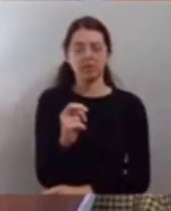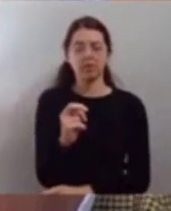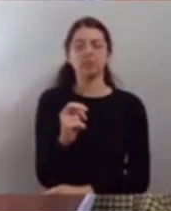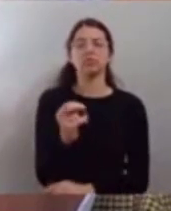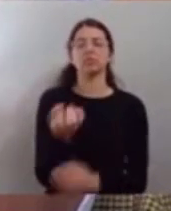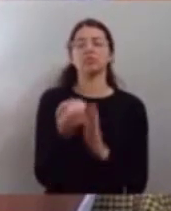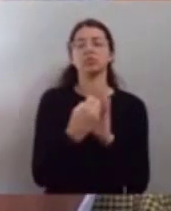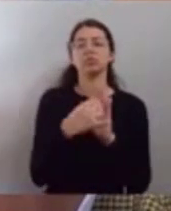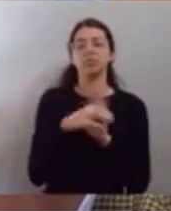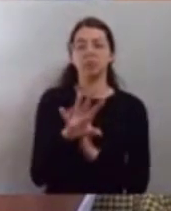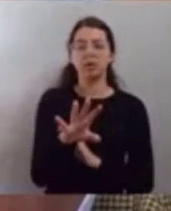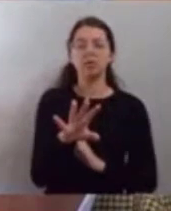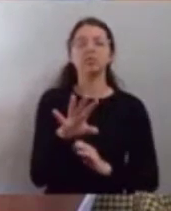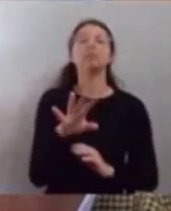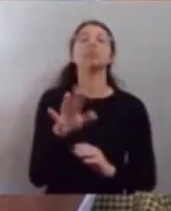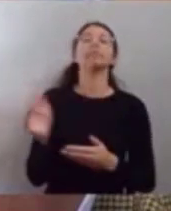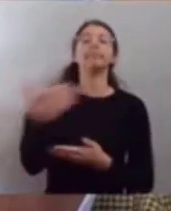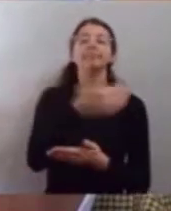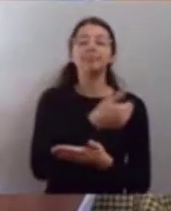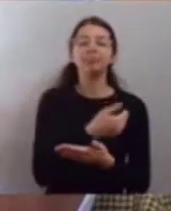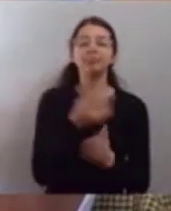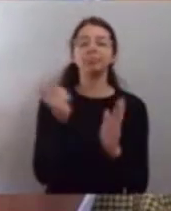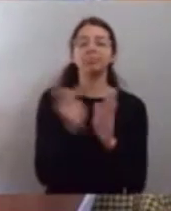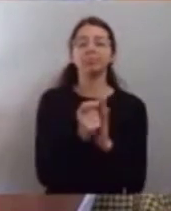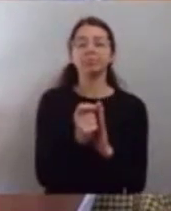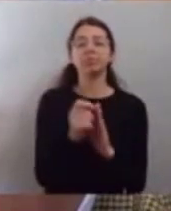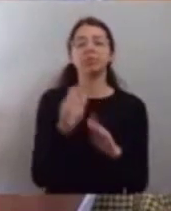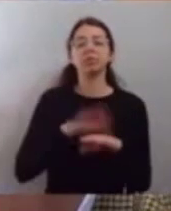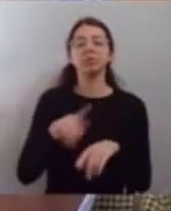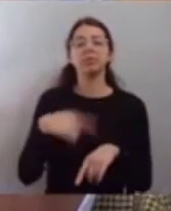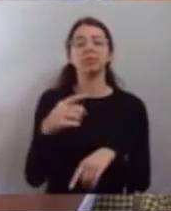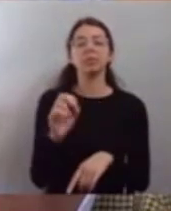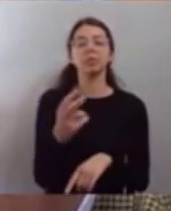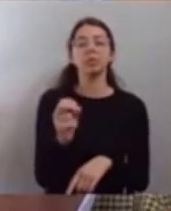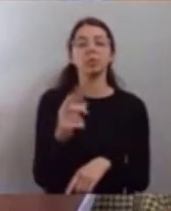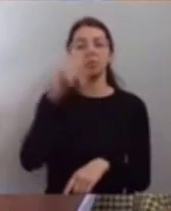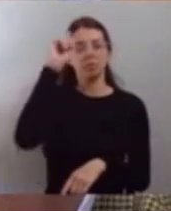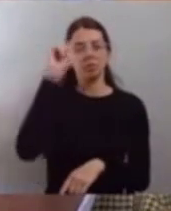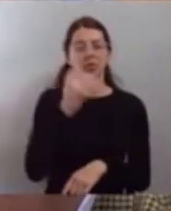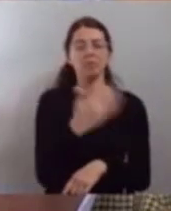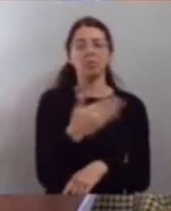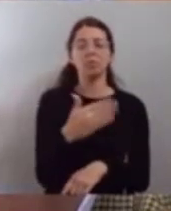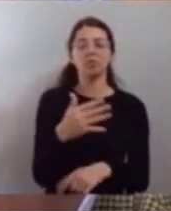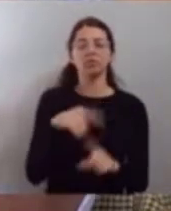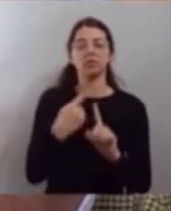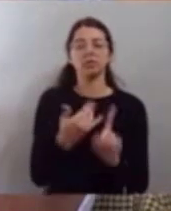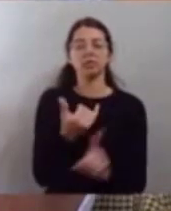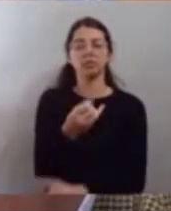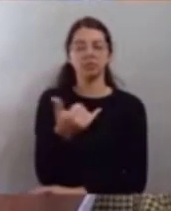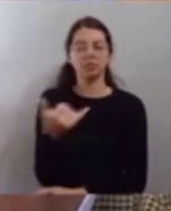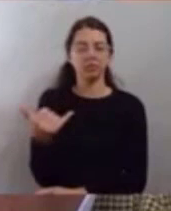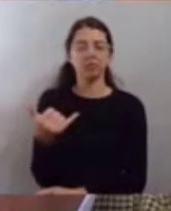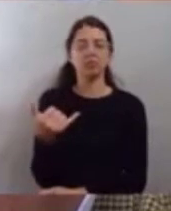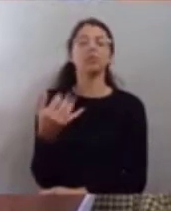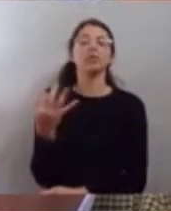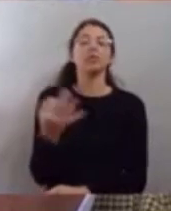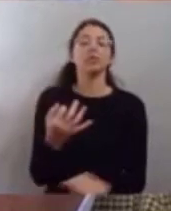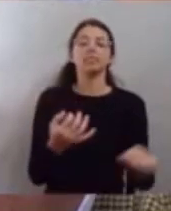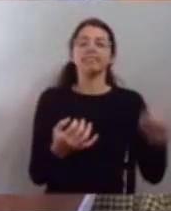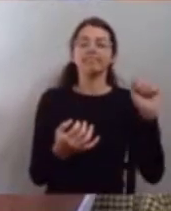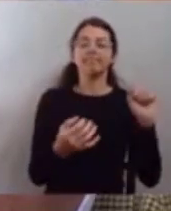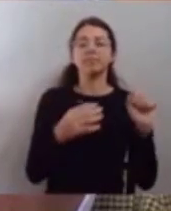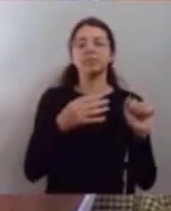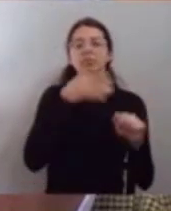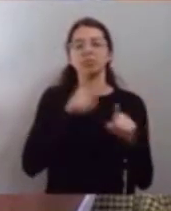malditoria quando outra existia de 11 de outubro de 2022 provocado pela intervenção do PS o deputado Jorge rato